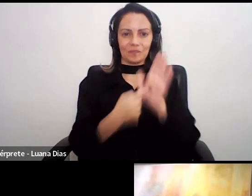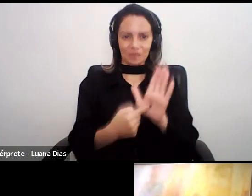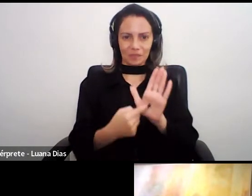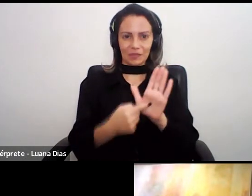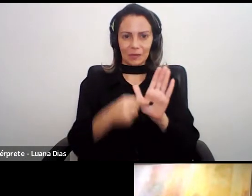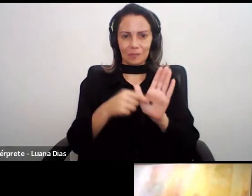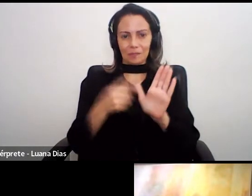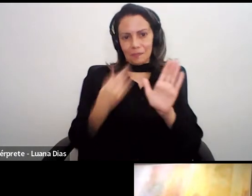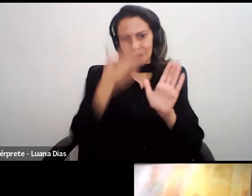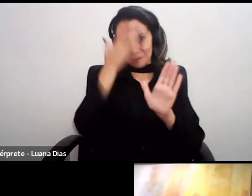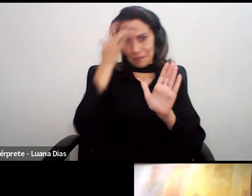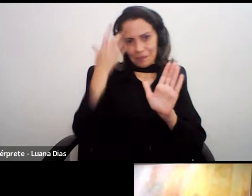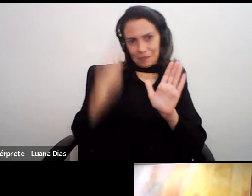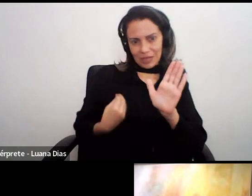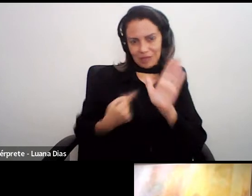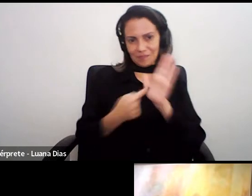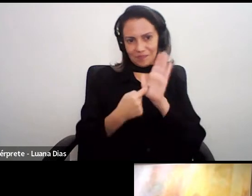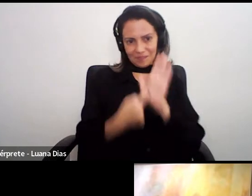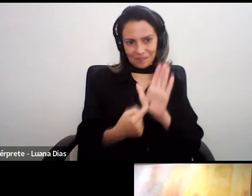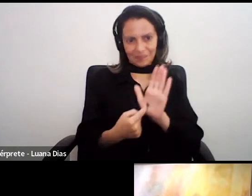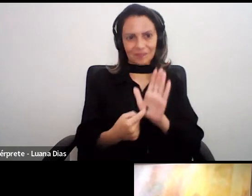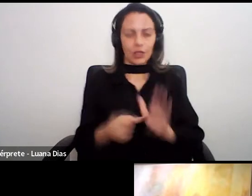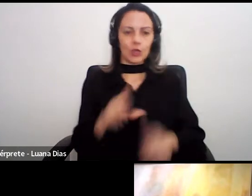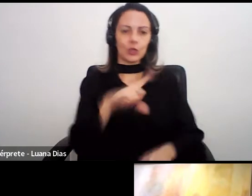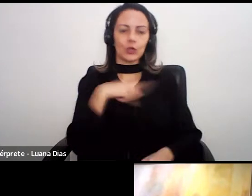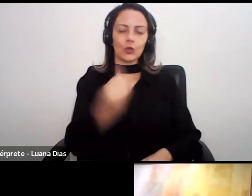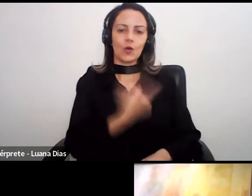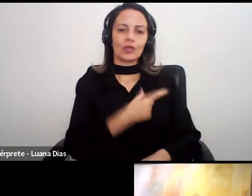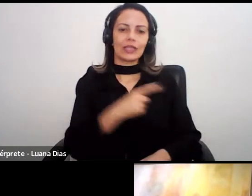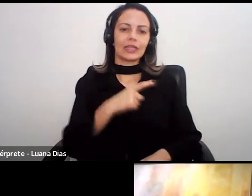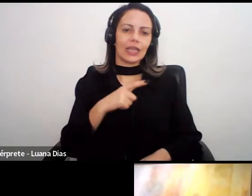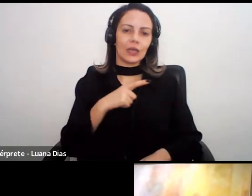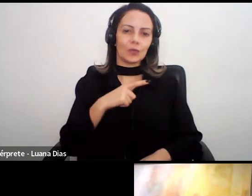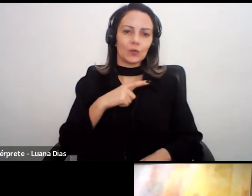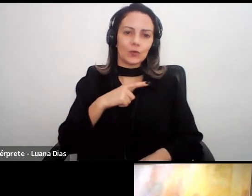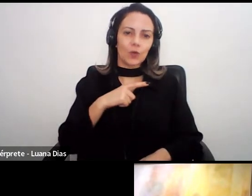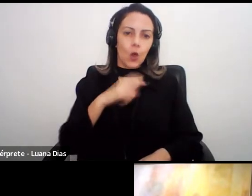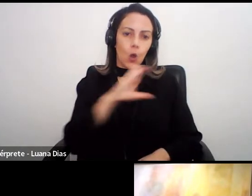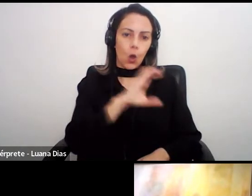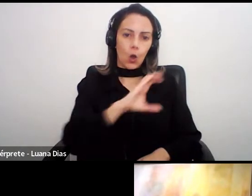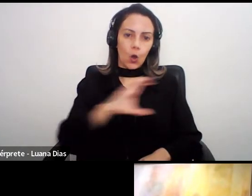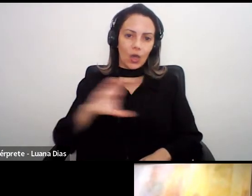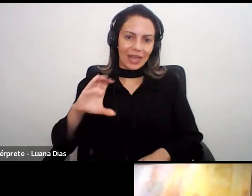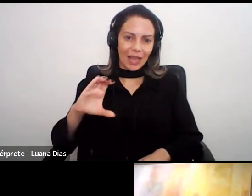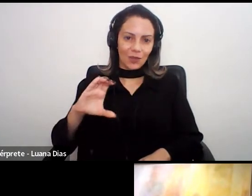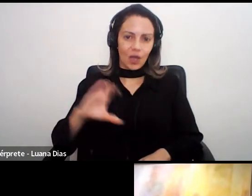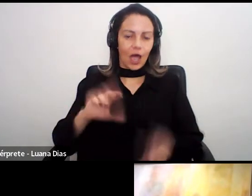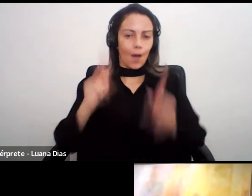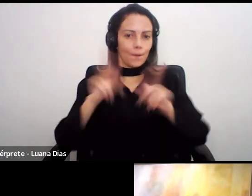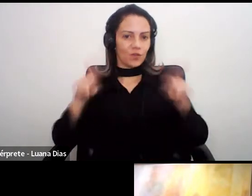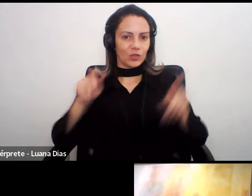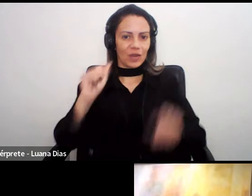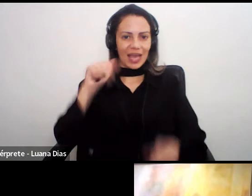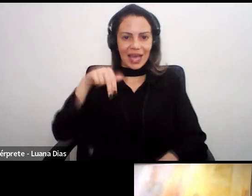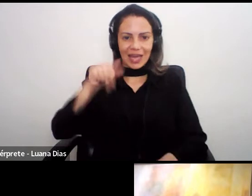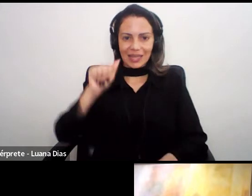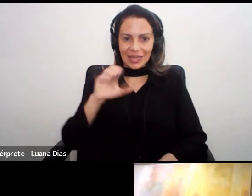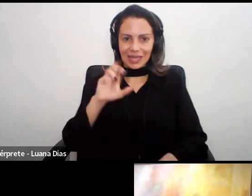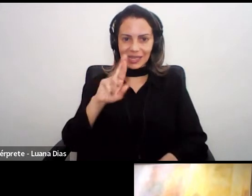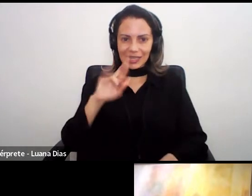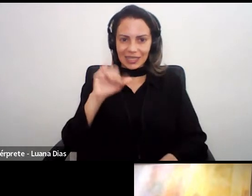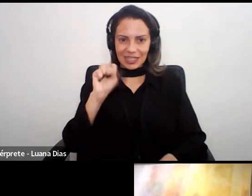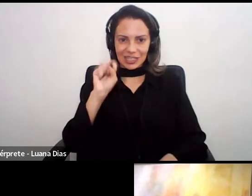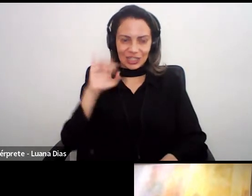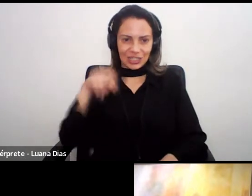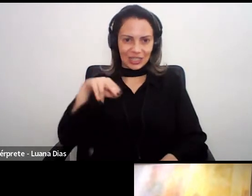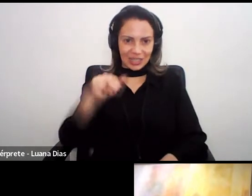nossas apresentações. Na verdade, nós temos como coordenadora a professora Ana Cristina Willemann,